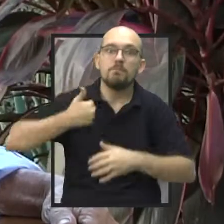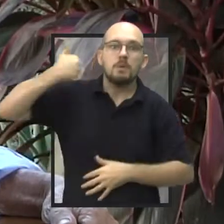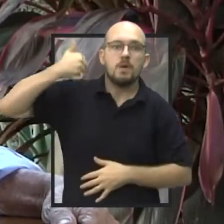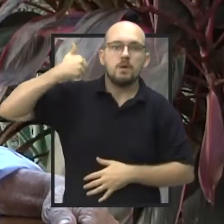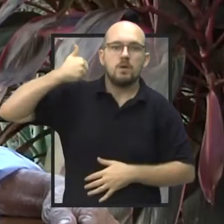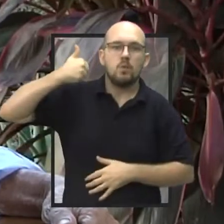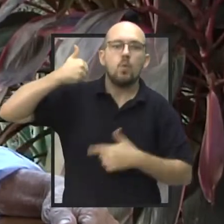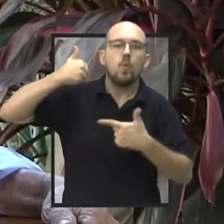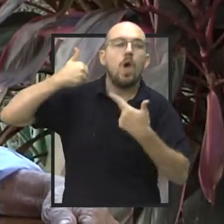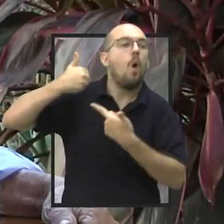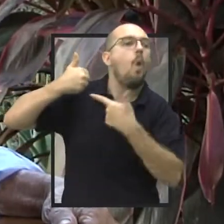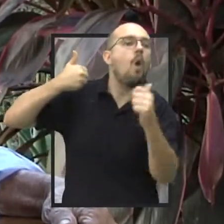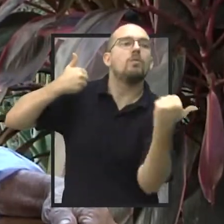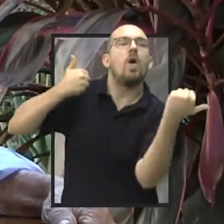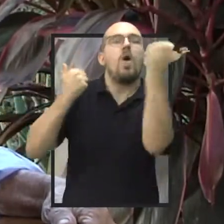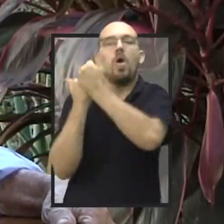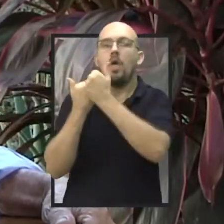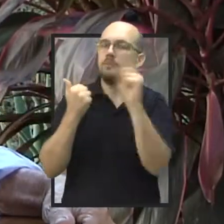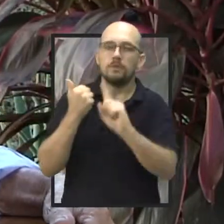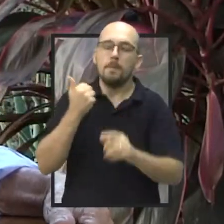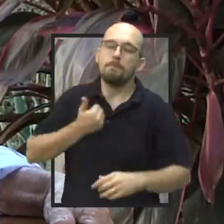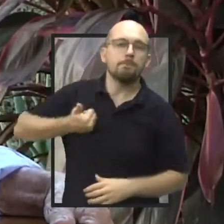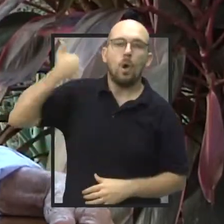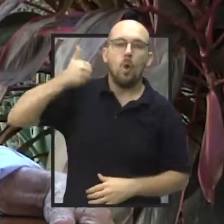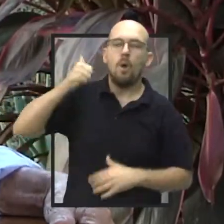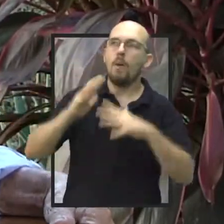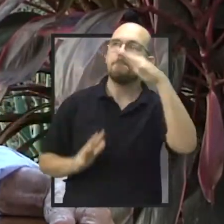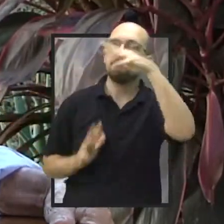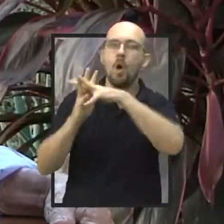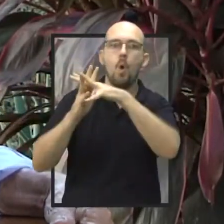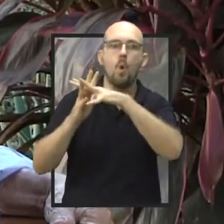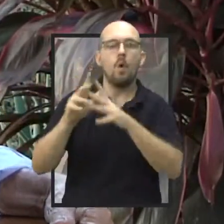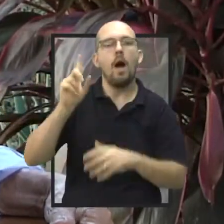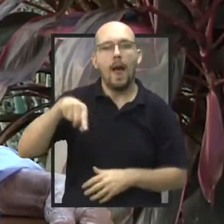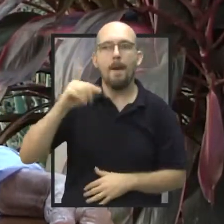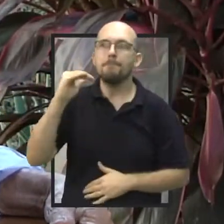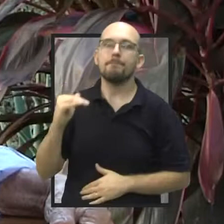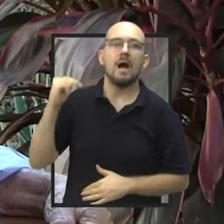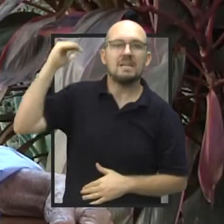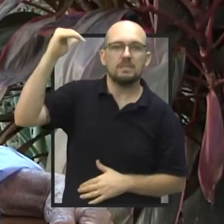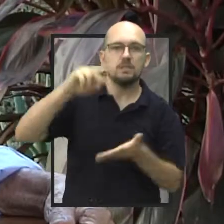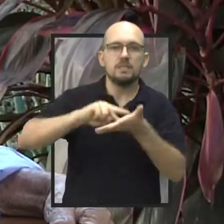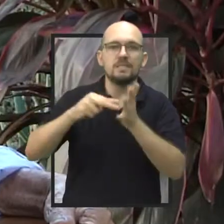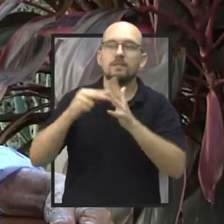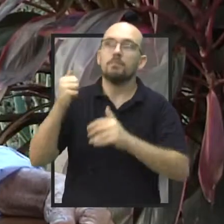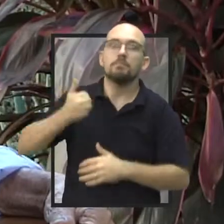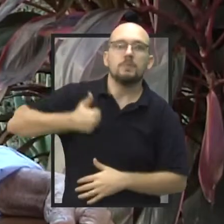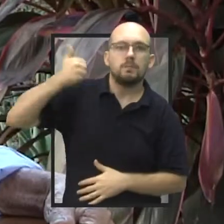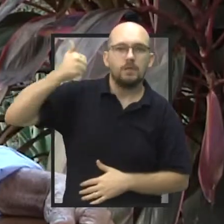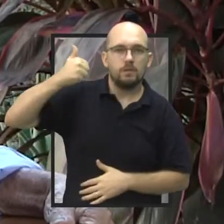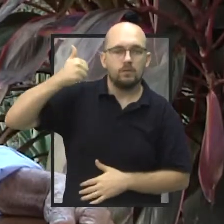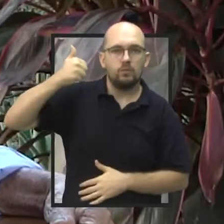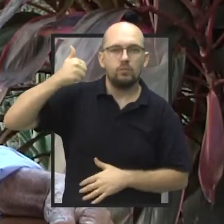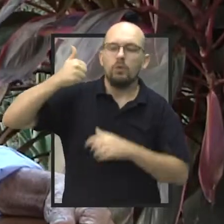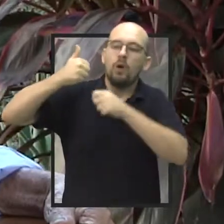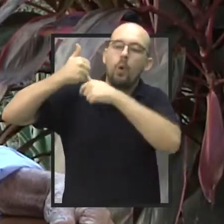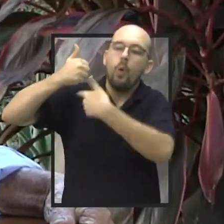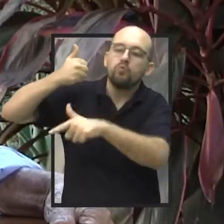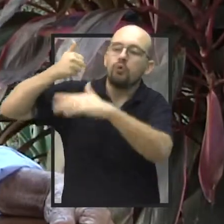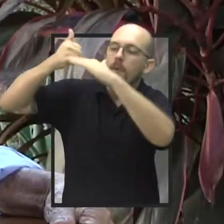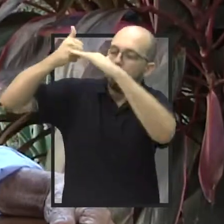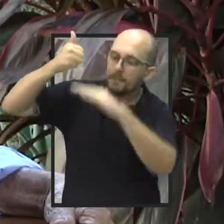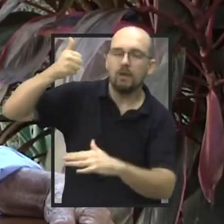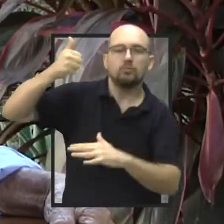A soberania é máxima. Tudo está sob o peso da soberania.